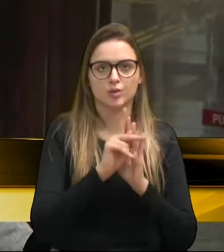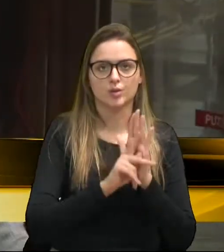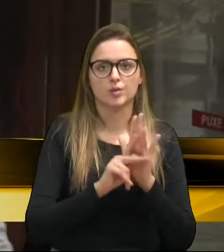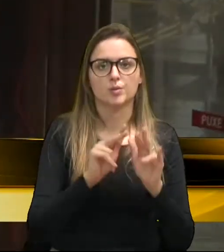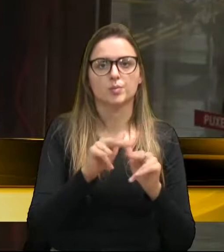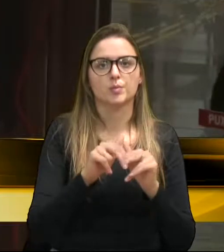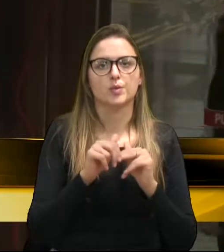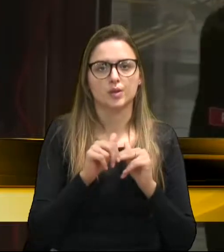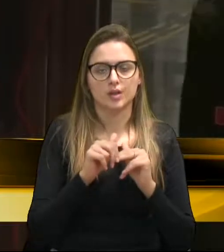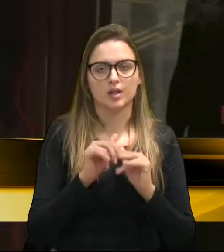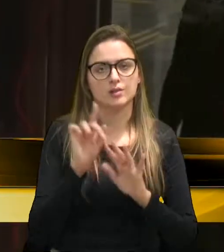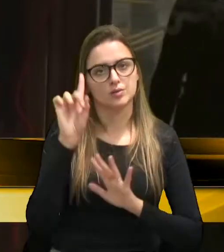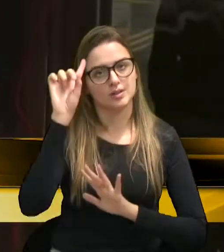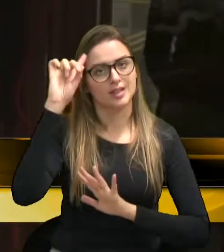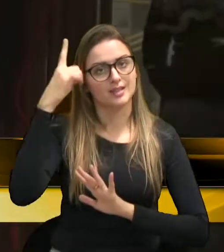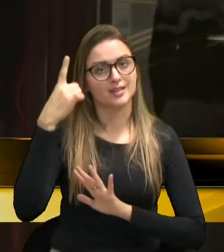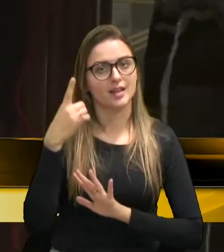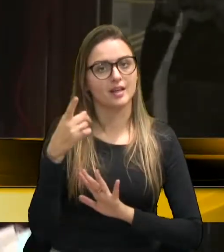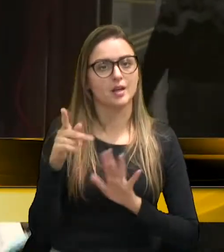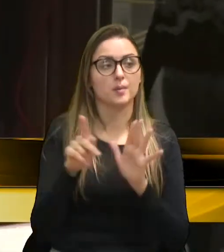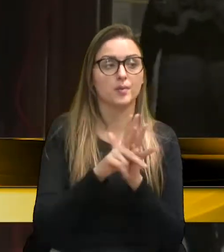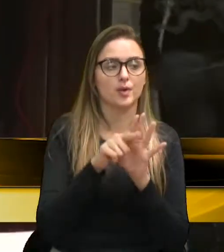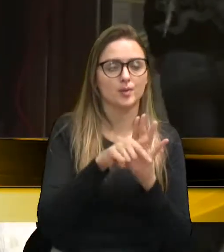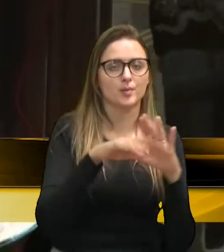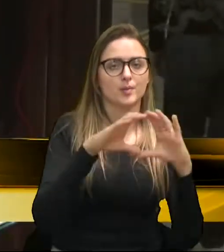vício de iniciativa.